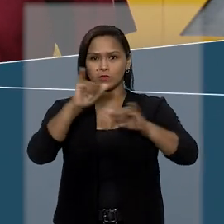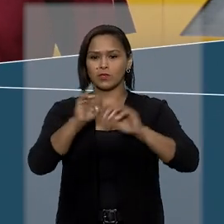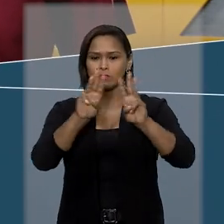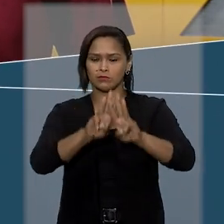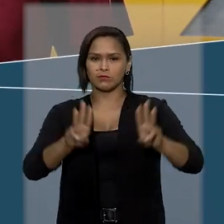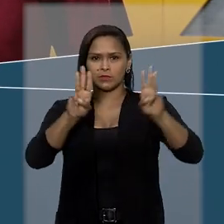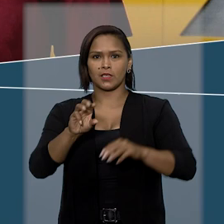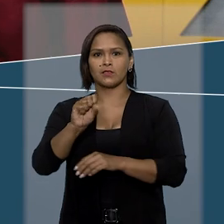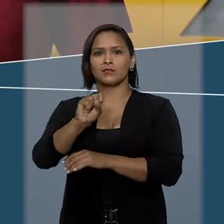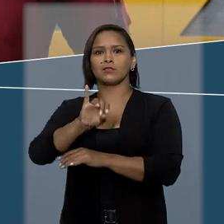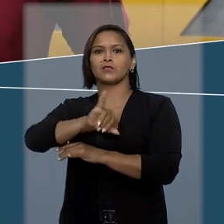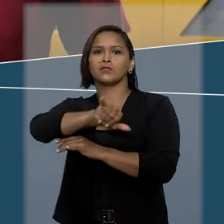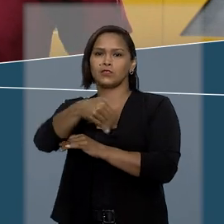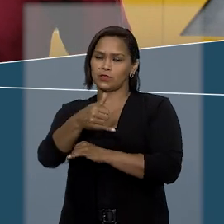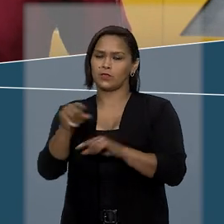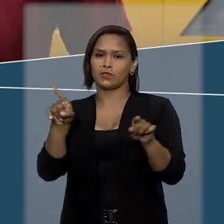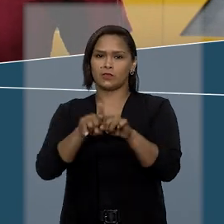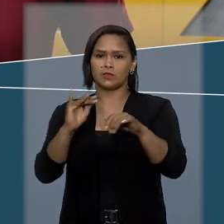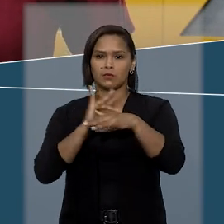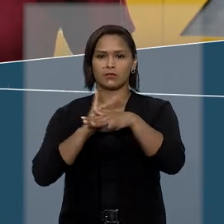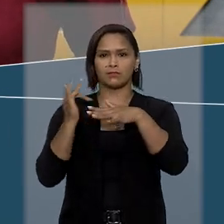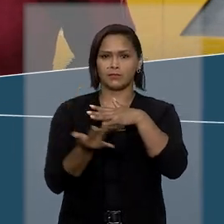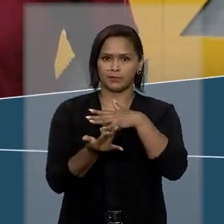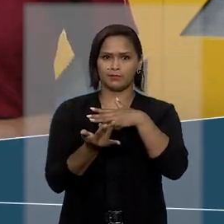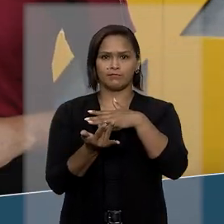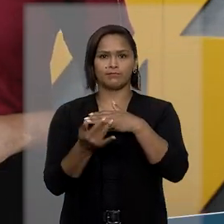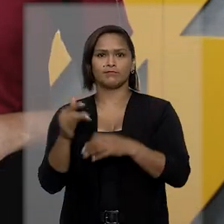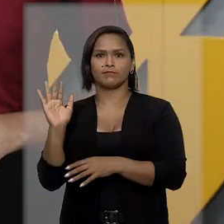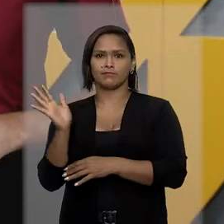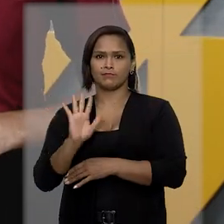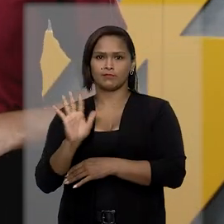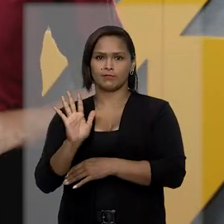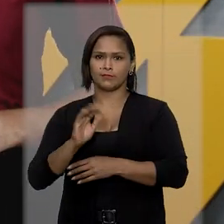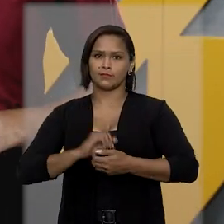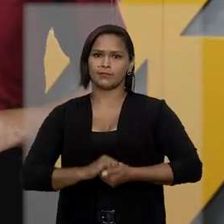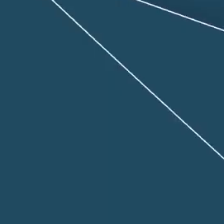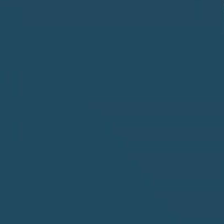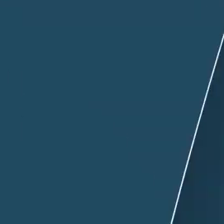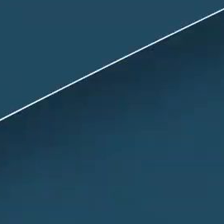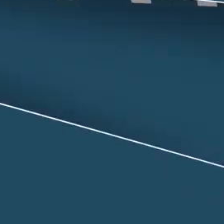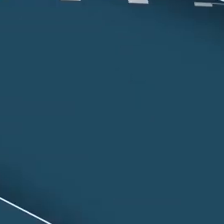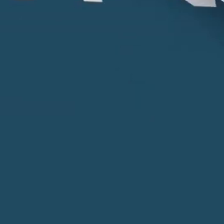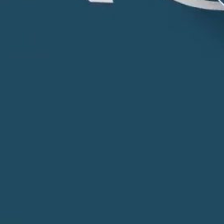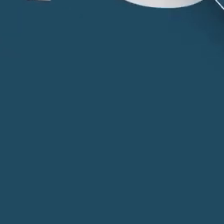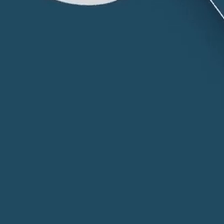no site do STJ e nas nossas redes sociais. Até a próxima!